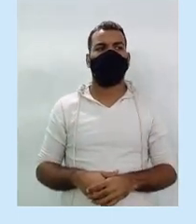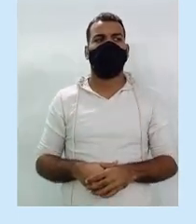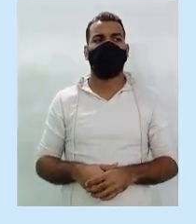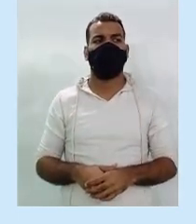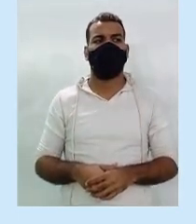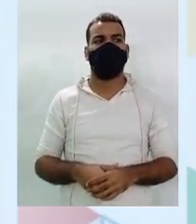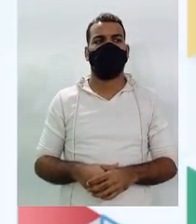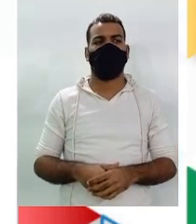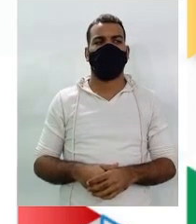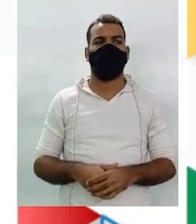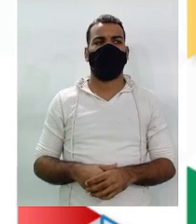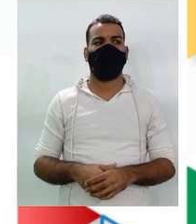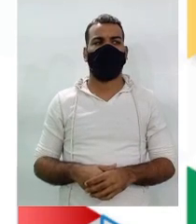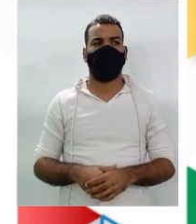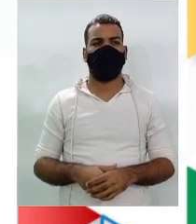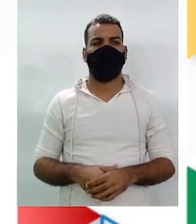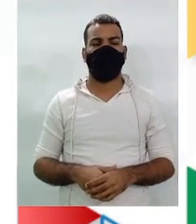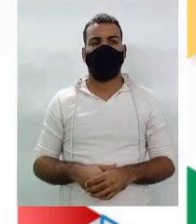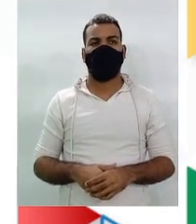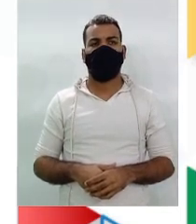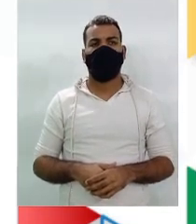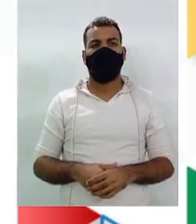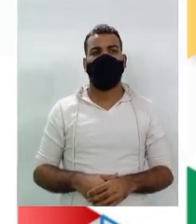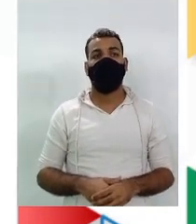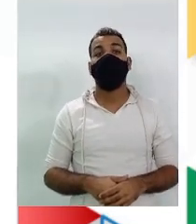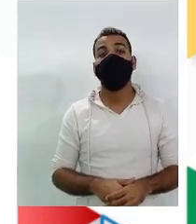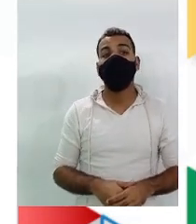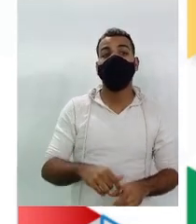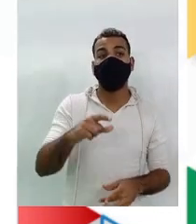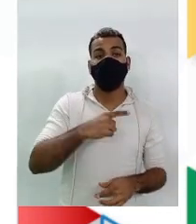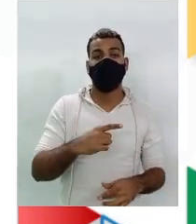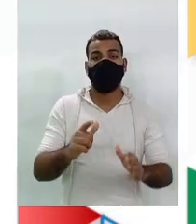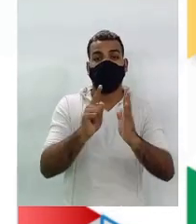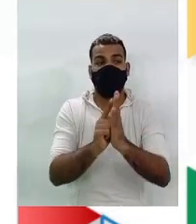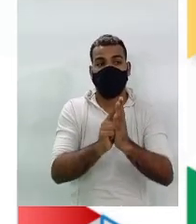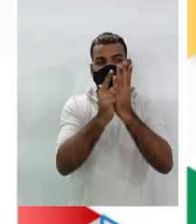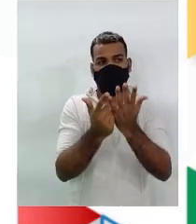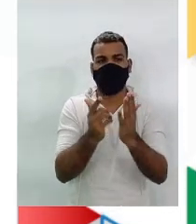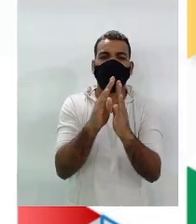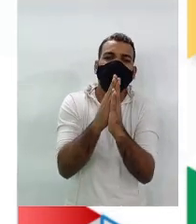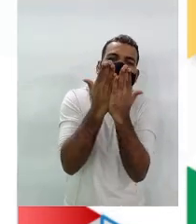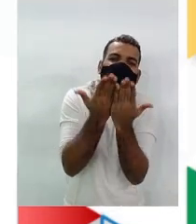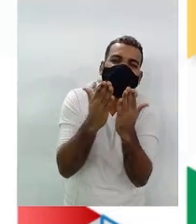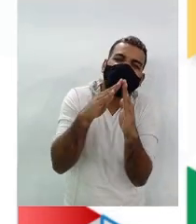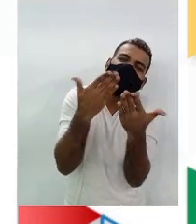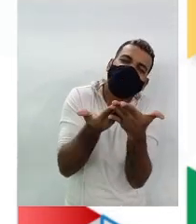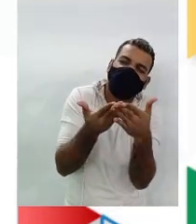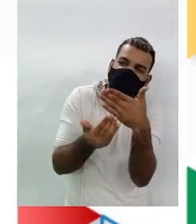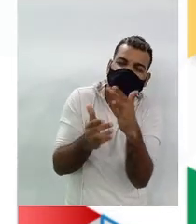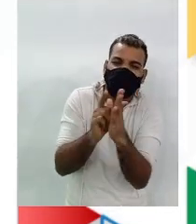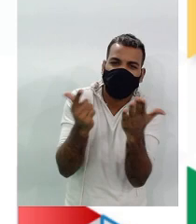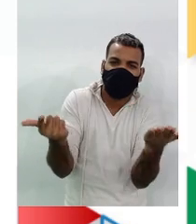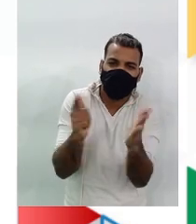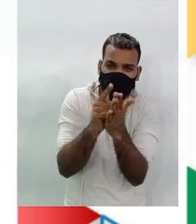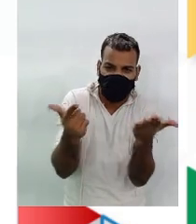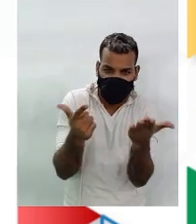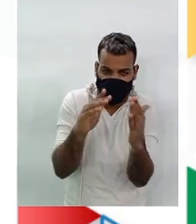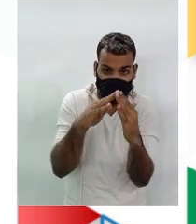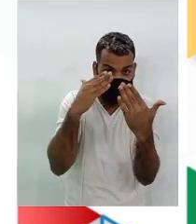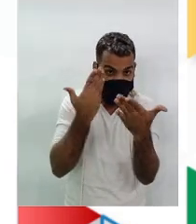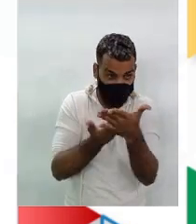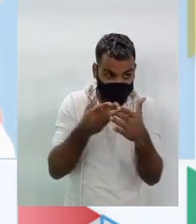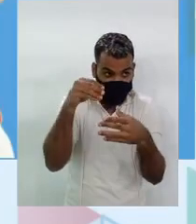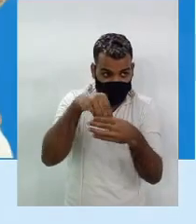tela, trago para vocês o que? A representação de um jornalzinho da escola. Prestem bem atenção, jornal